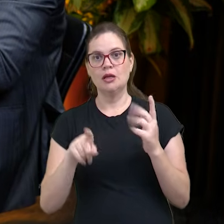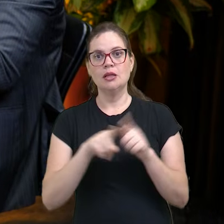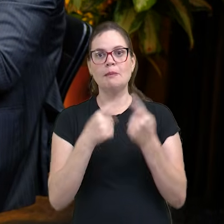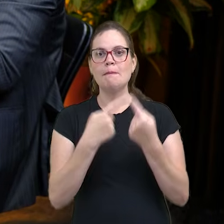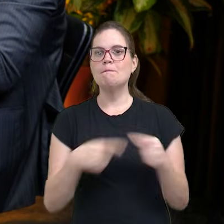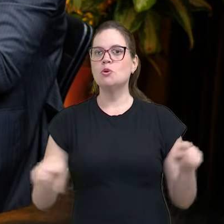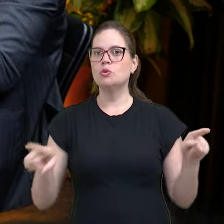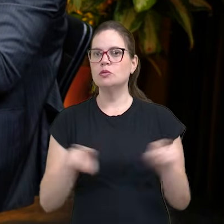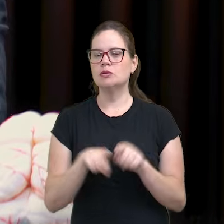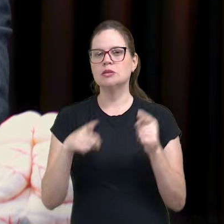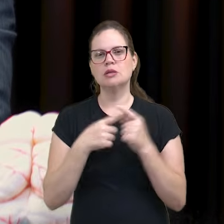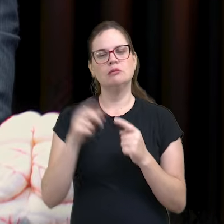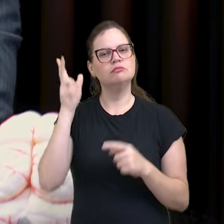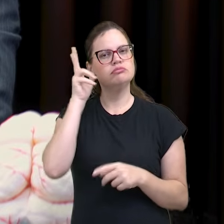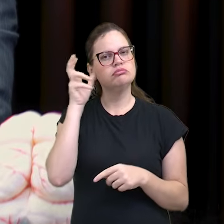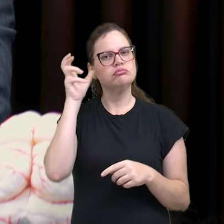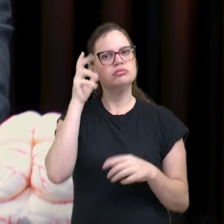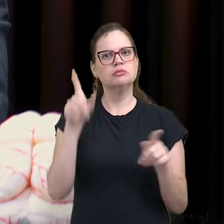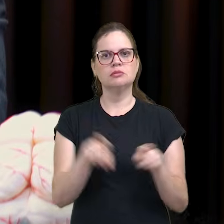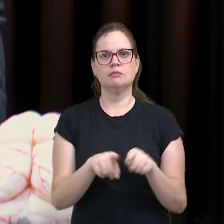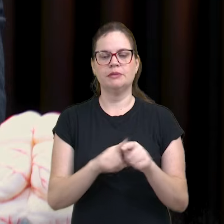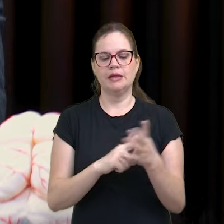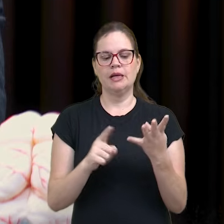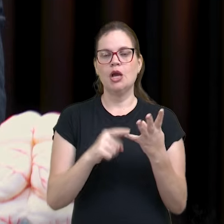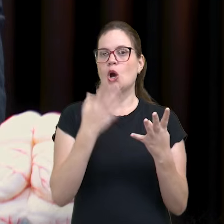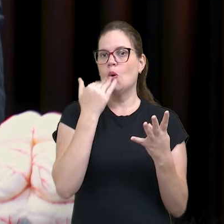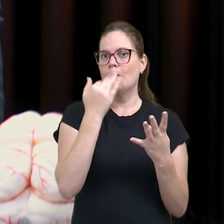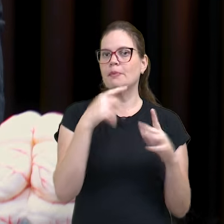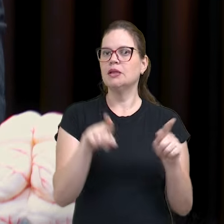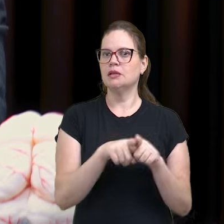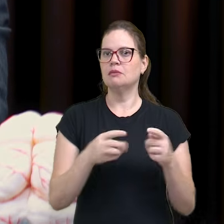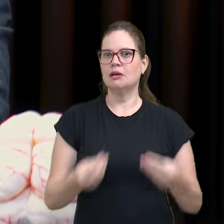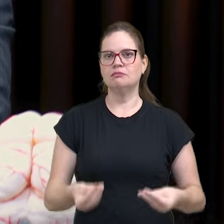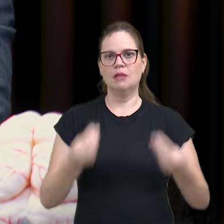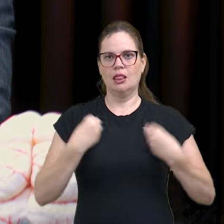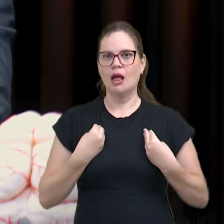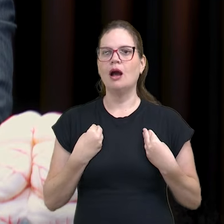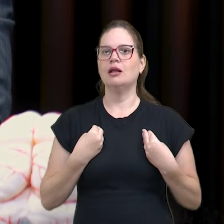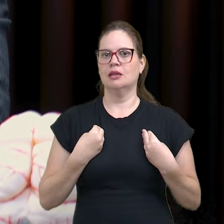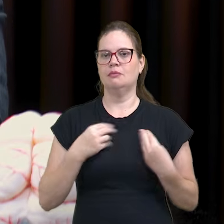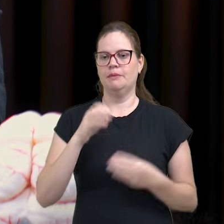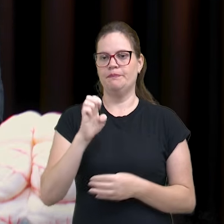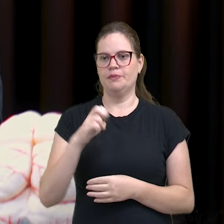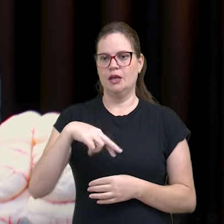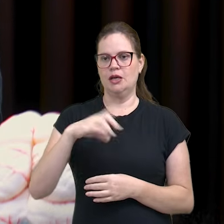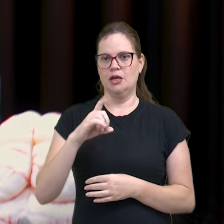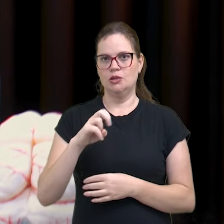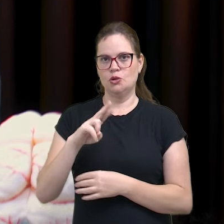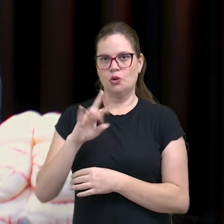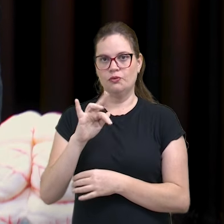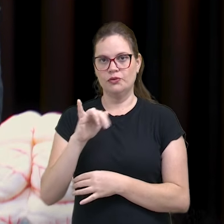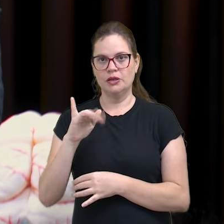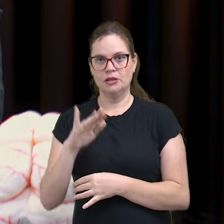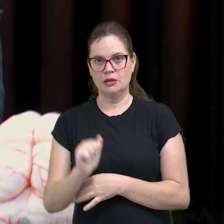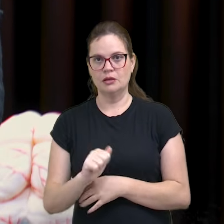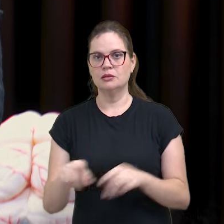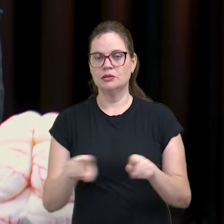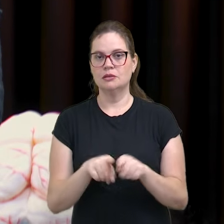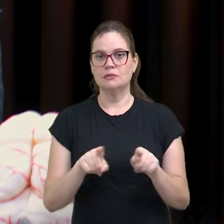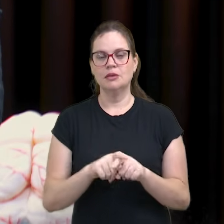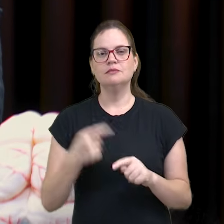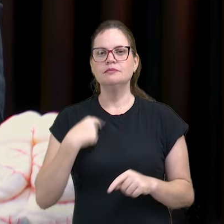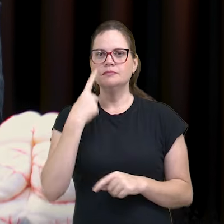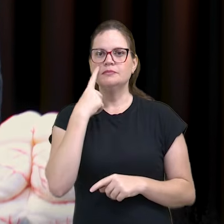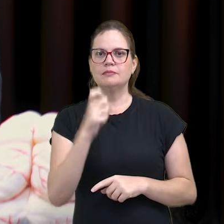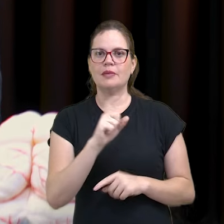música. Então, quando você está em contato com a música, você produz endorfina. E comida, alimento. Você